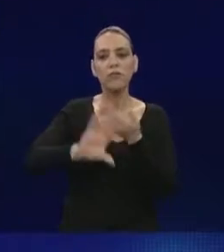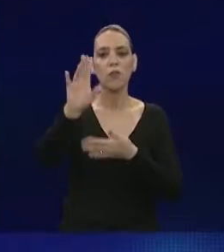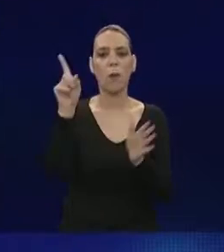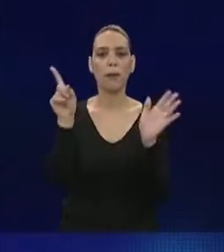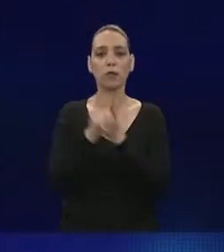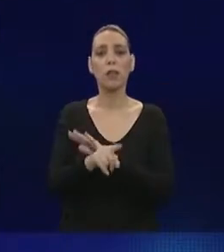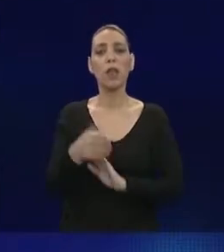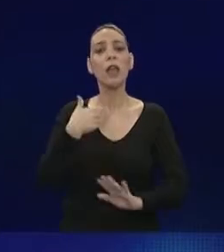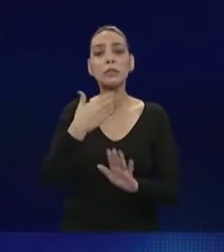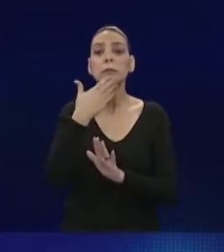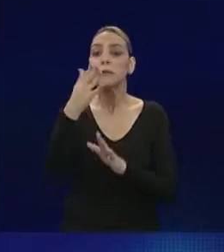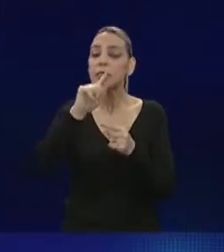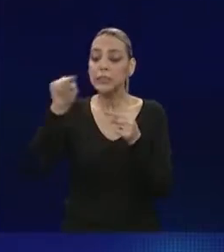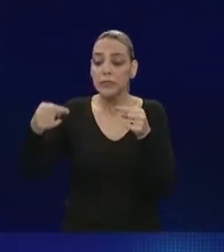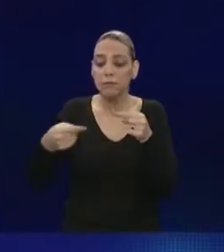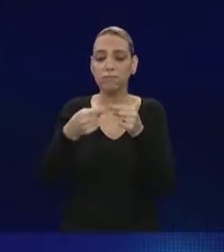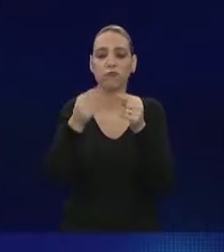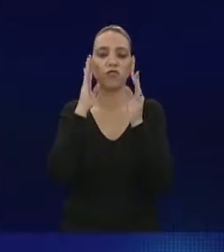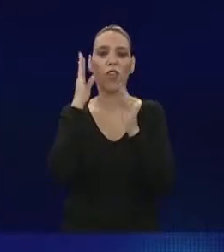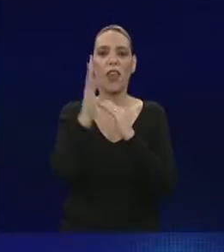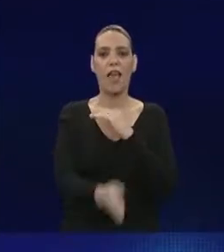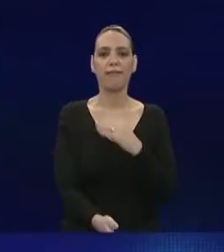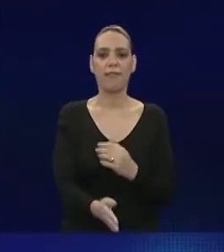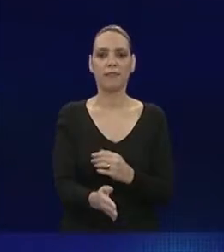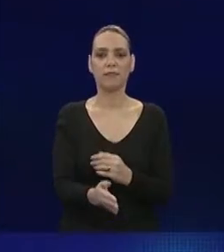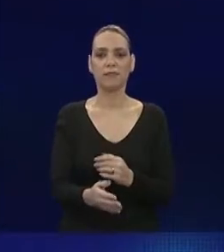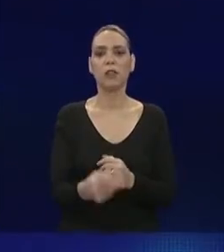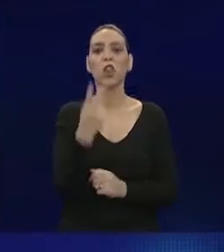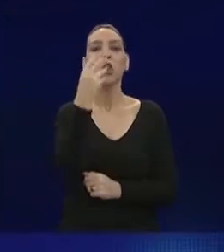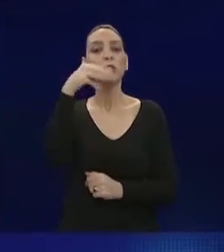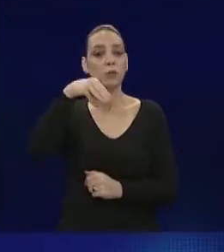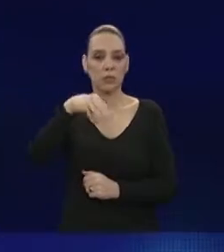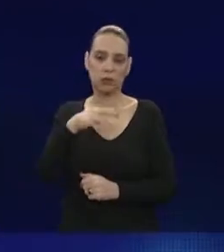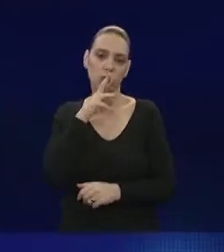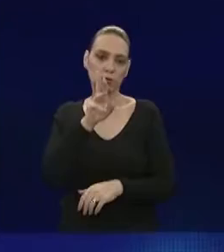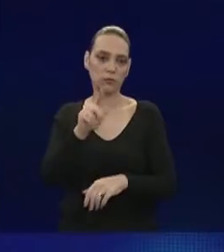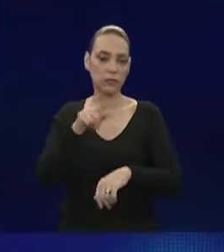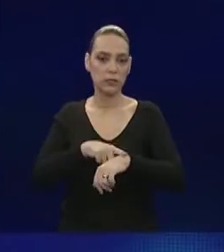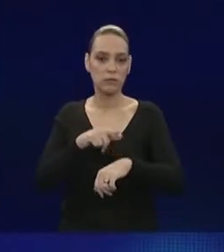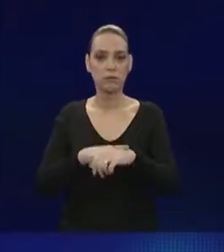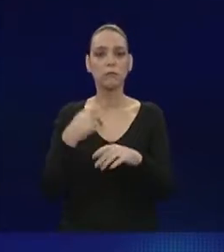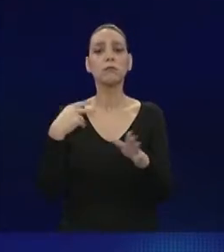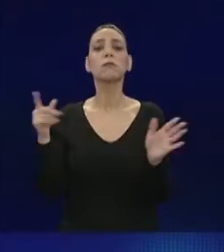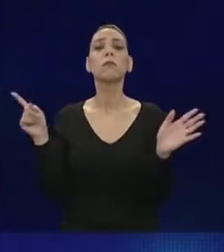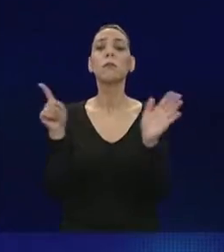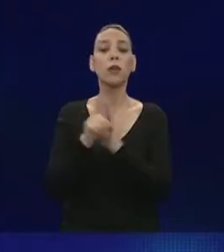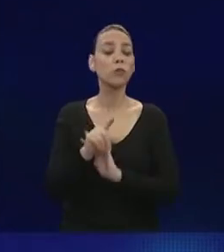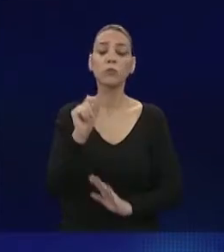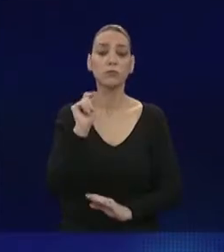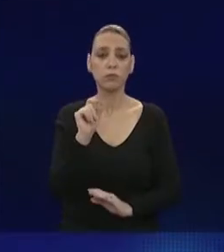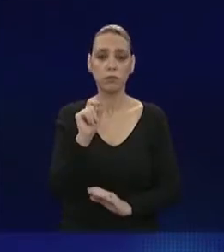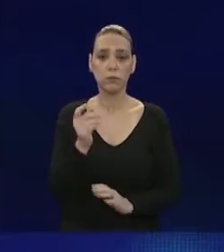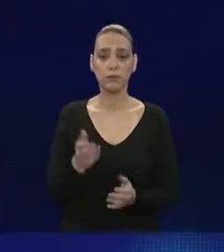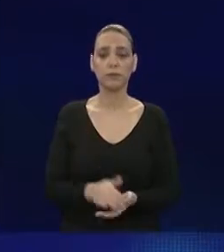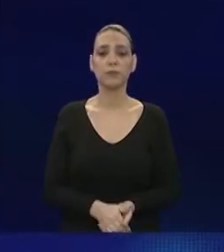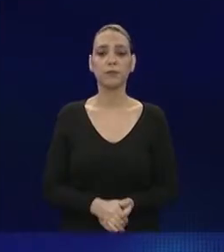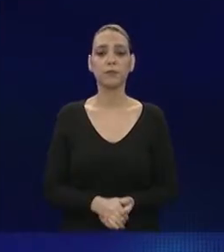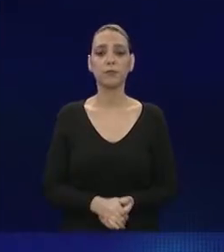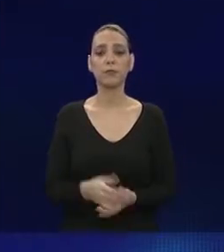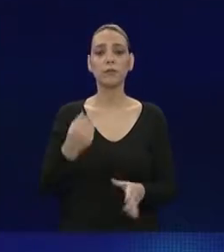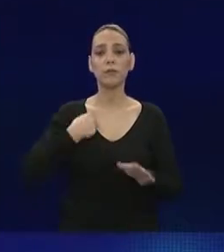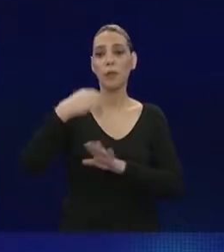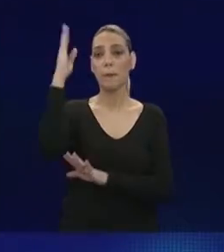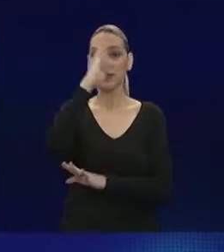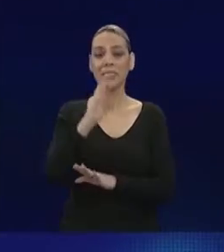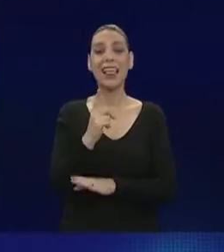resposta objetiva aos candidatos, com duração máxima de 2 minutos. A pergunta é a seguinte: o Brasil tem 13